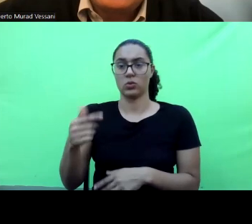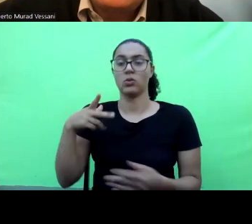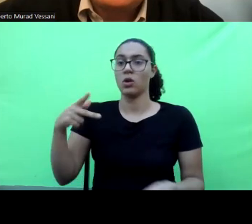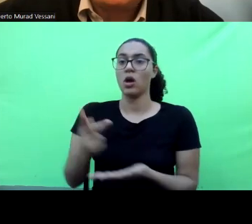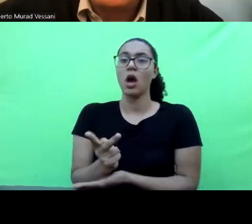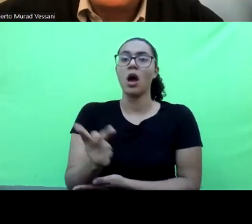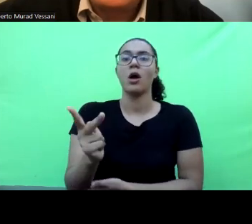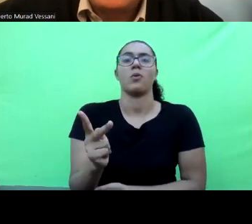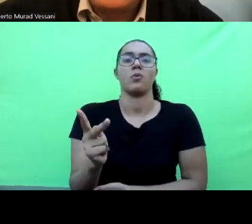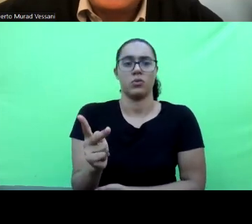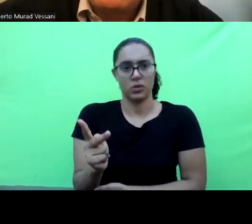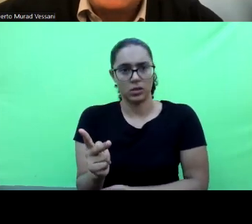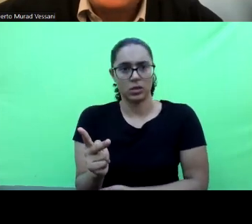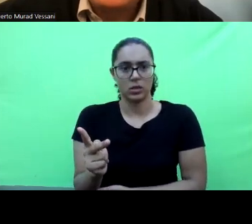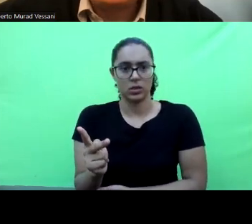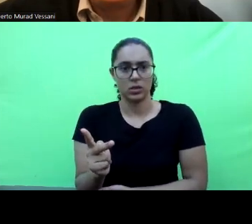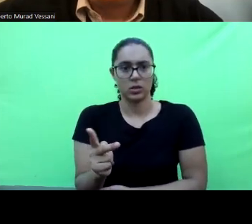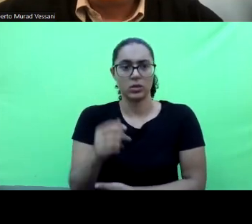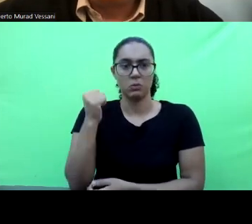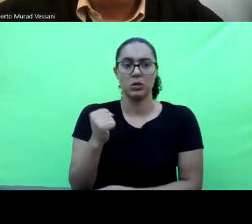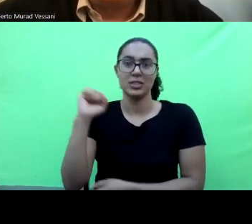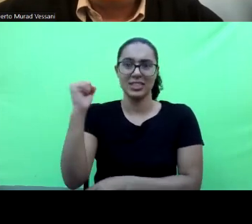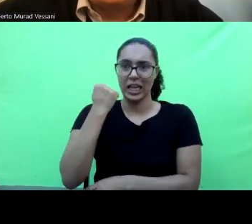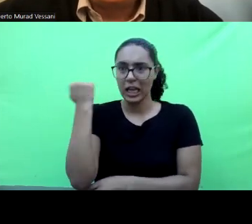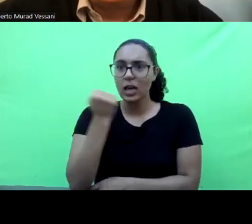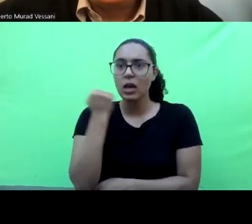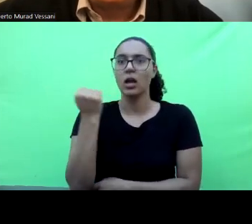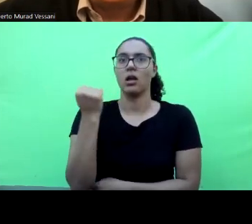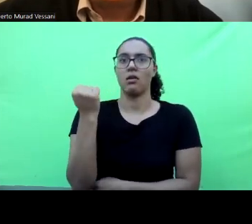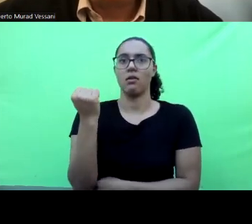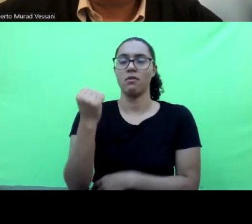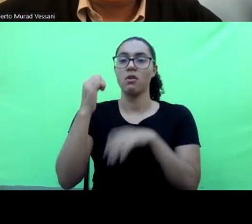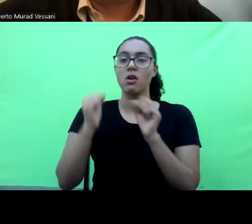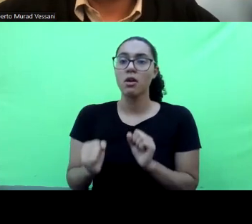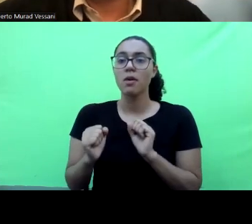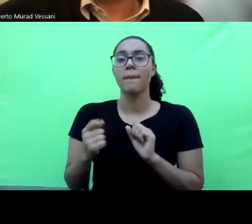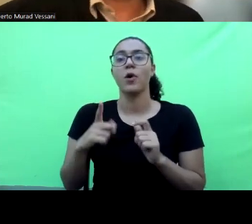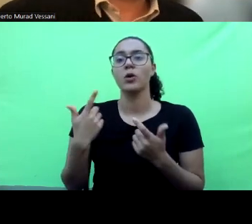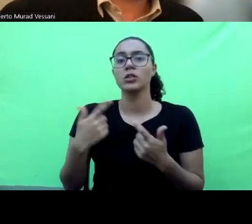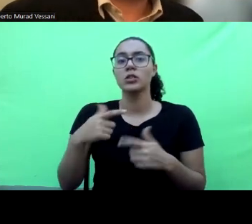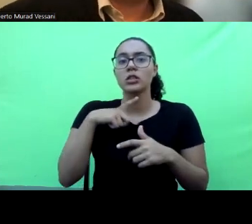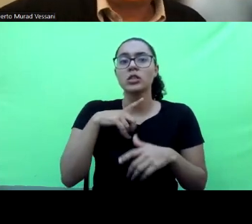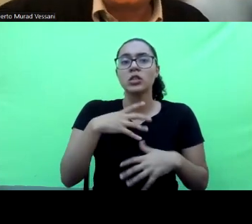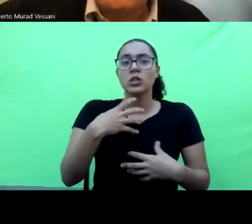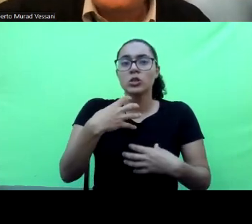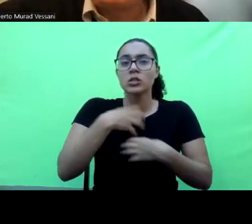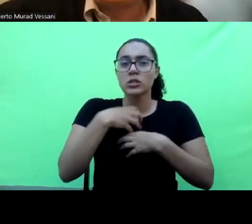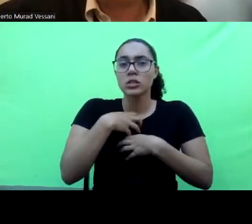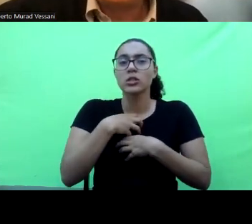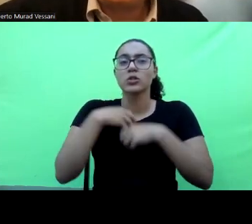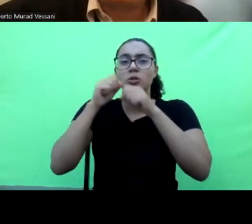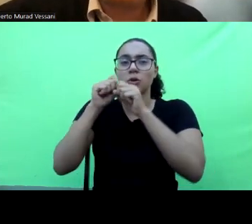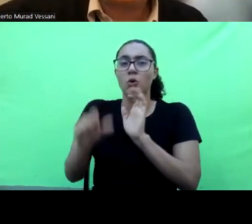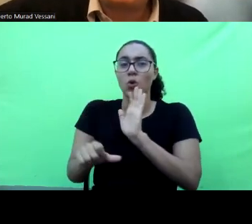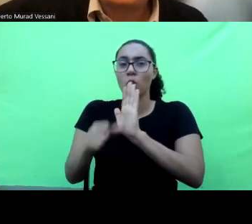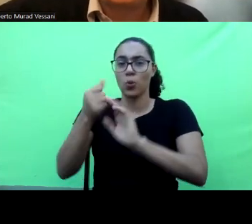frequentemente, eles podem ser graves, né? E podem ser mais sintomáticos do que os glaucomas de ângulo primário de